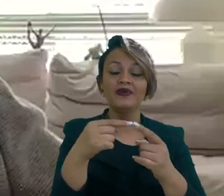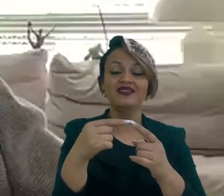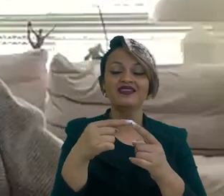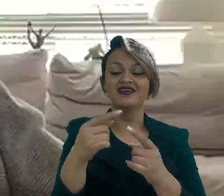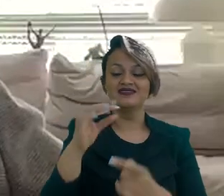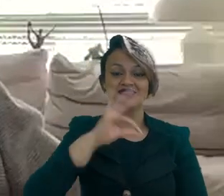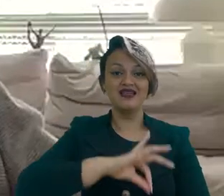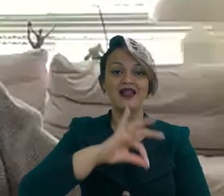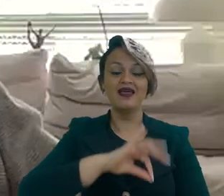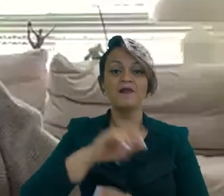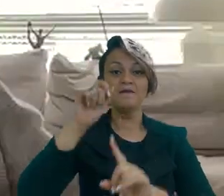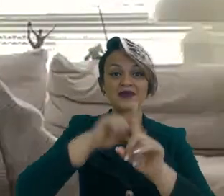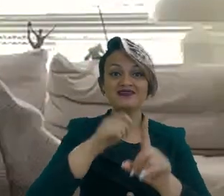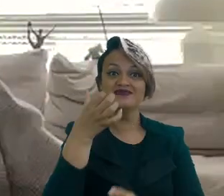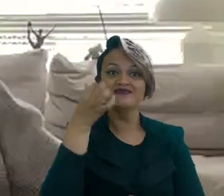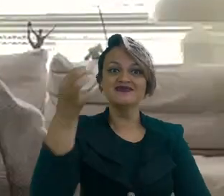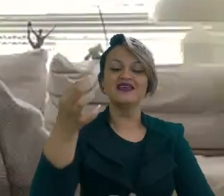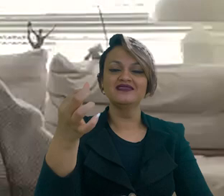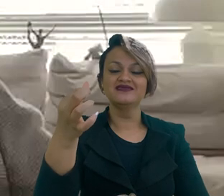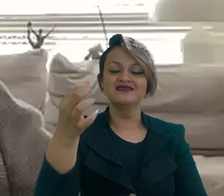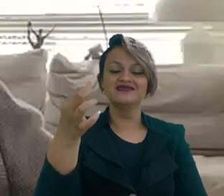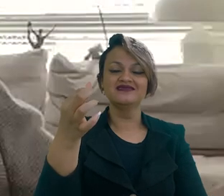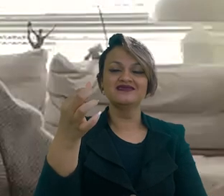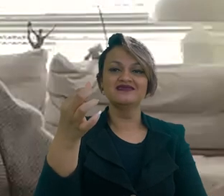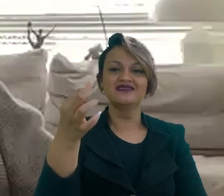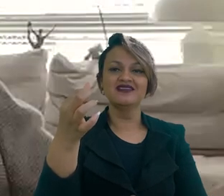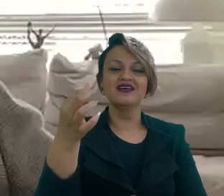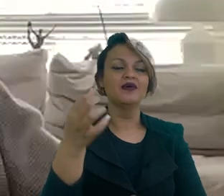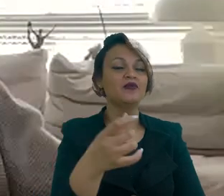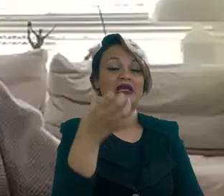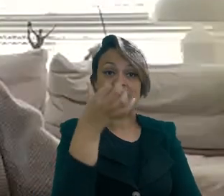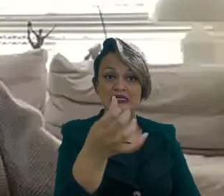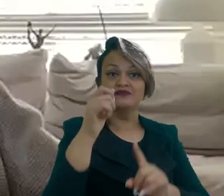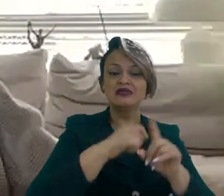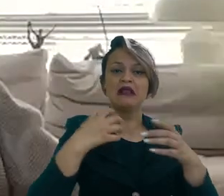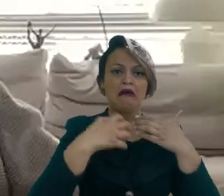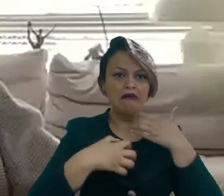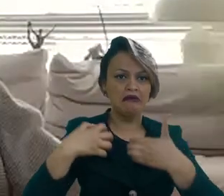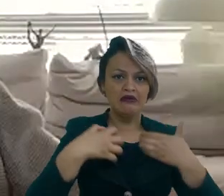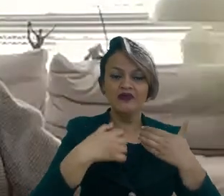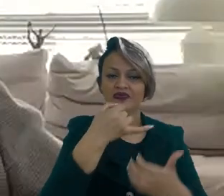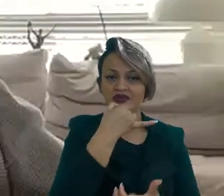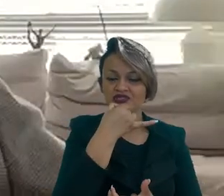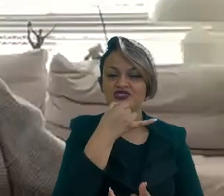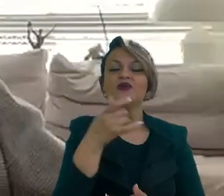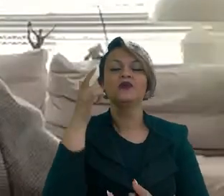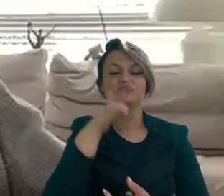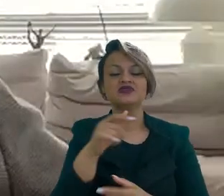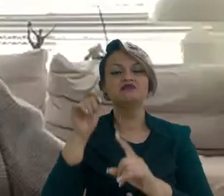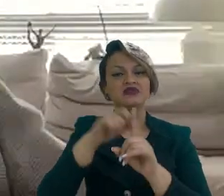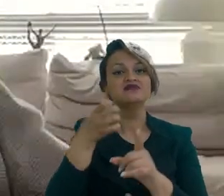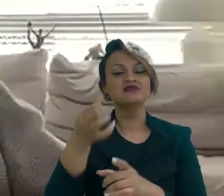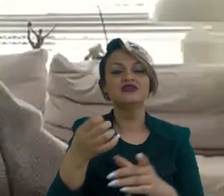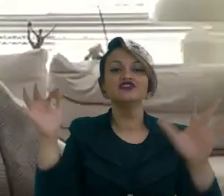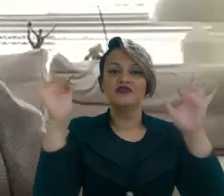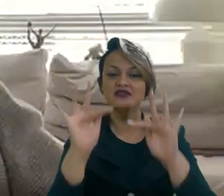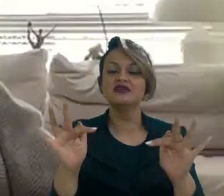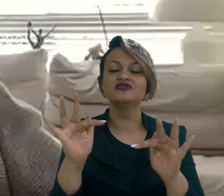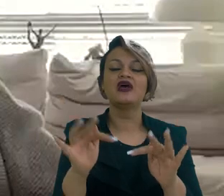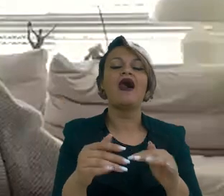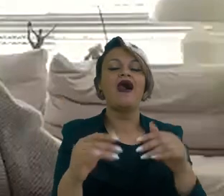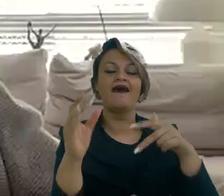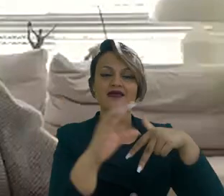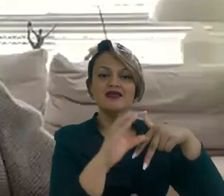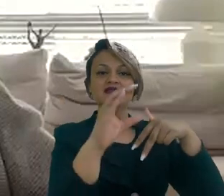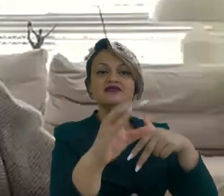a seis meses de alegria ela teve seis meses de tristeza agora ela quer seis meses de alegria e o pedido dele foi